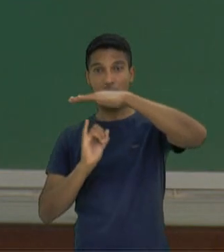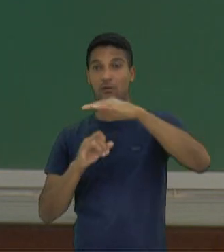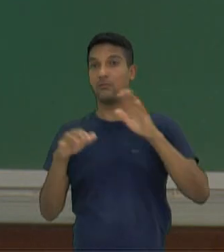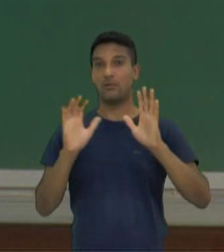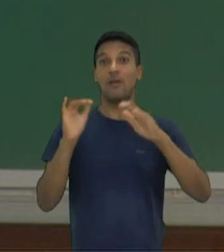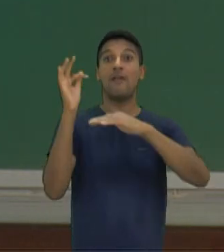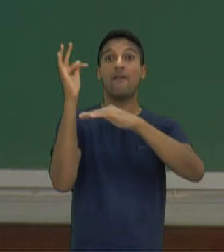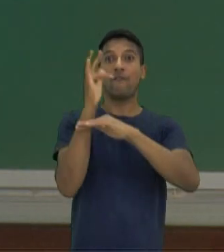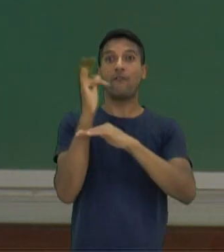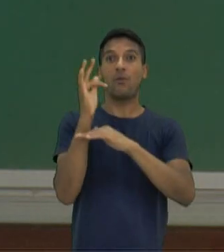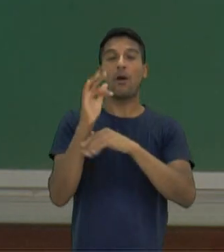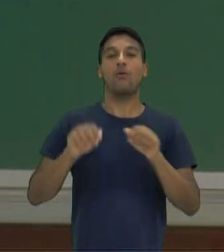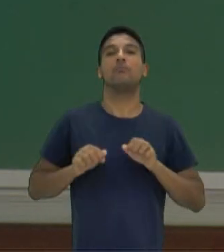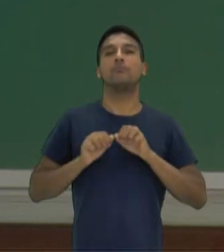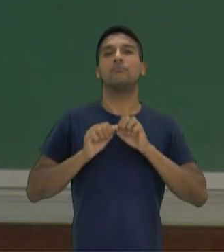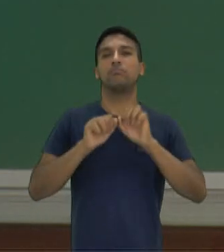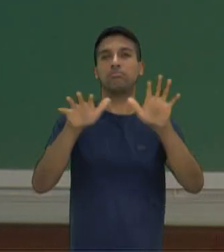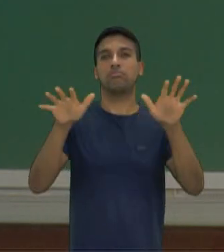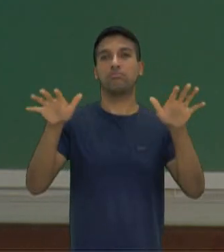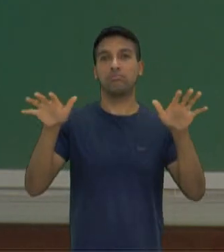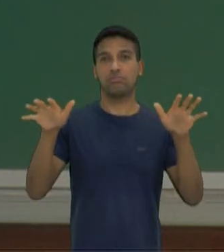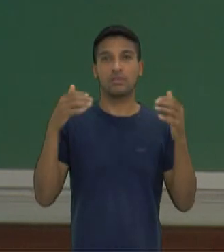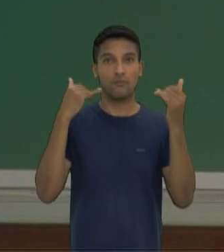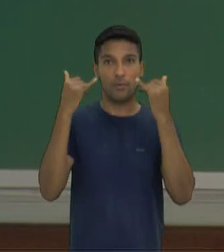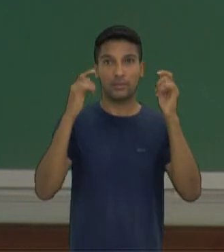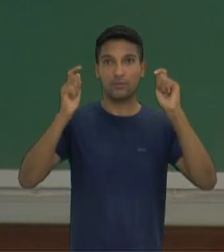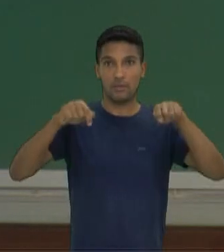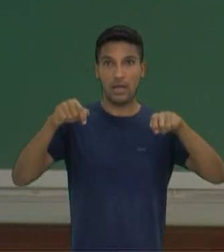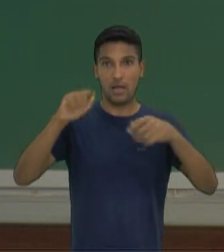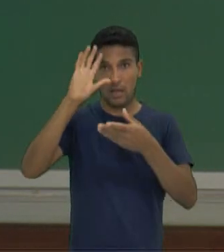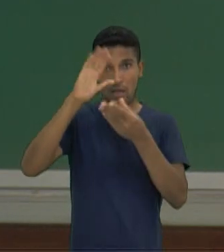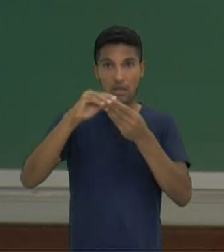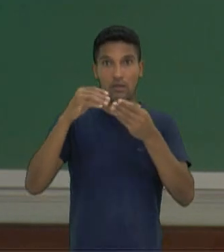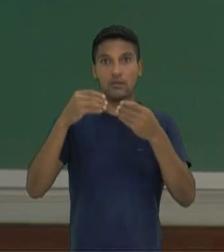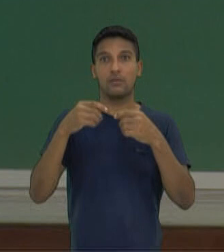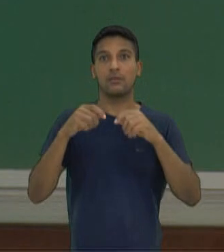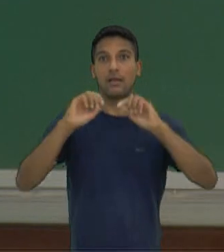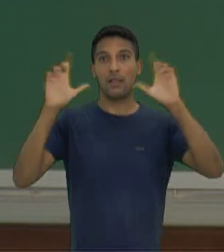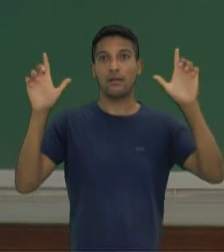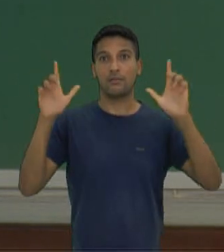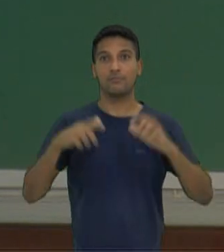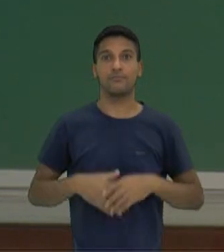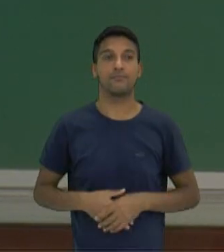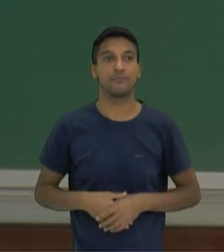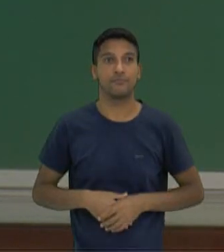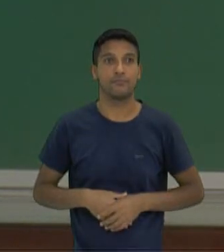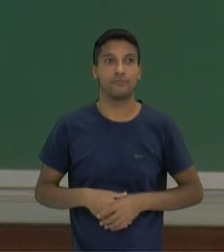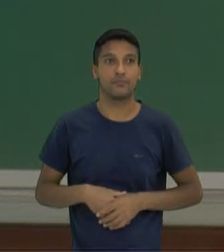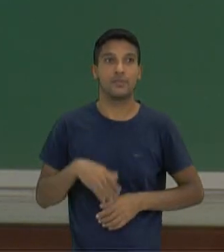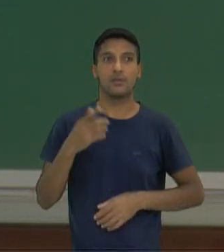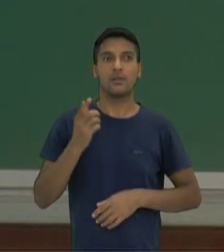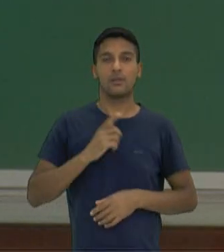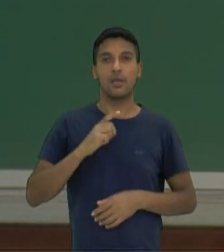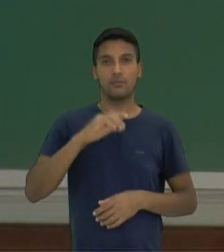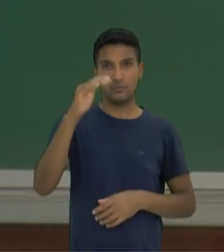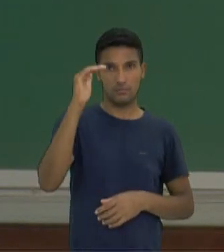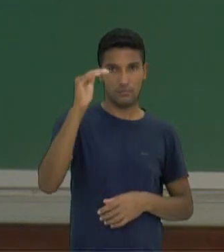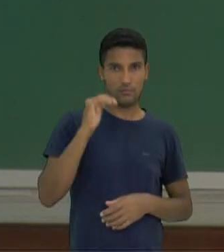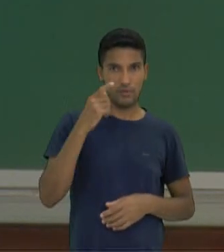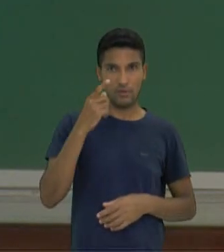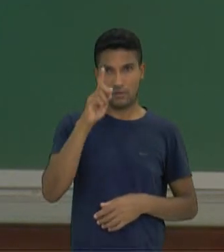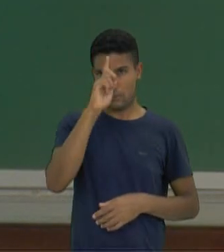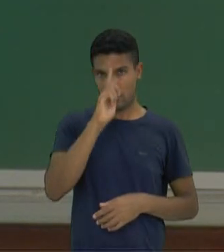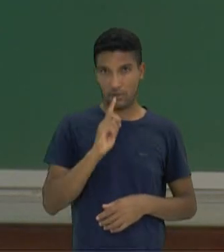todos, evitando aí uma desinformação. Temos aqui uma reprodução de entrevista com